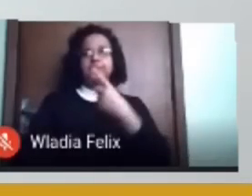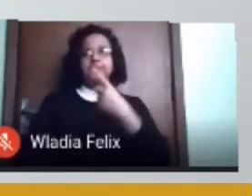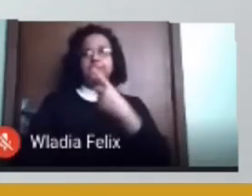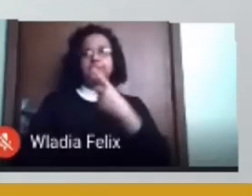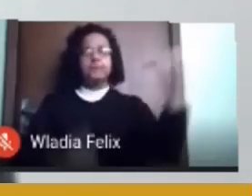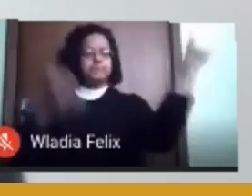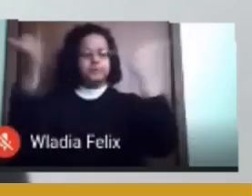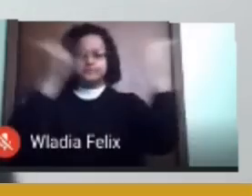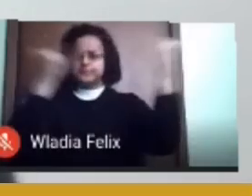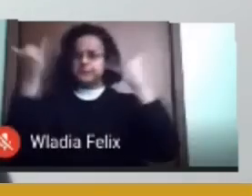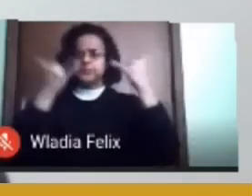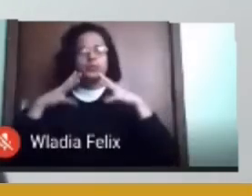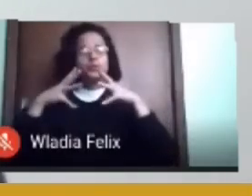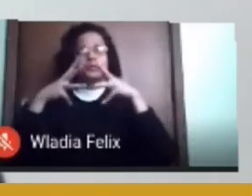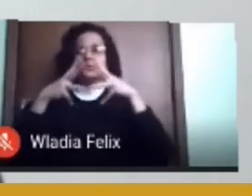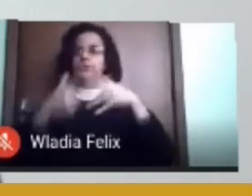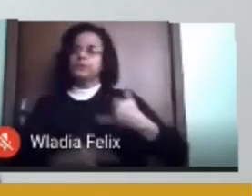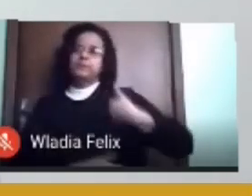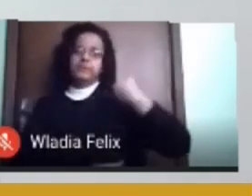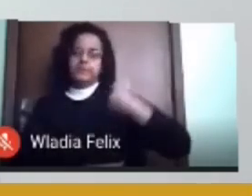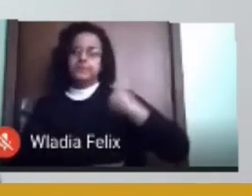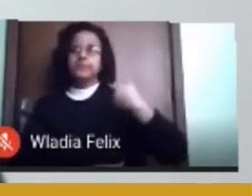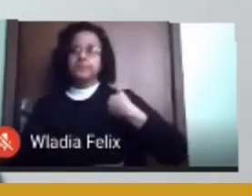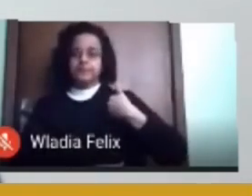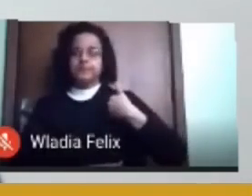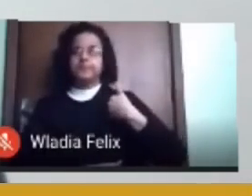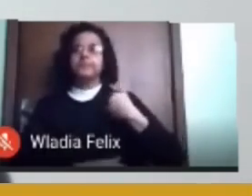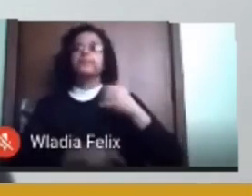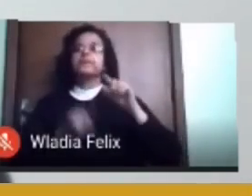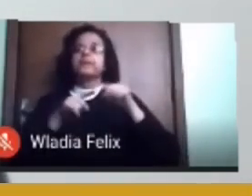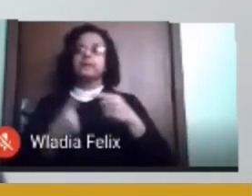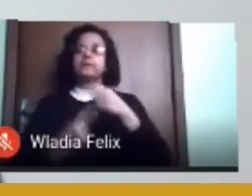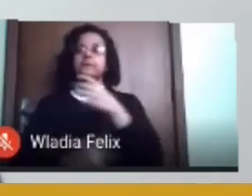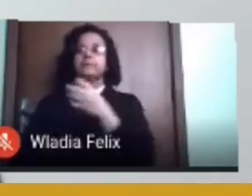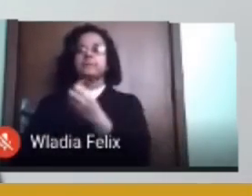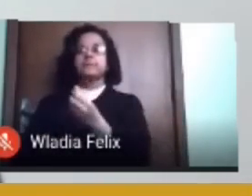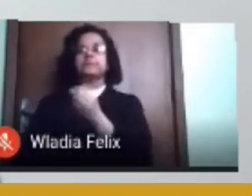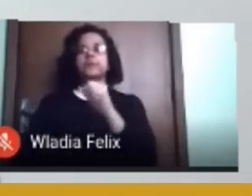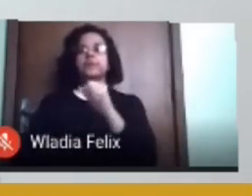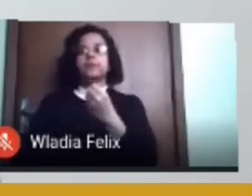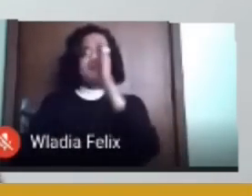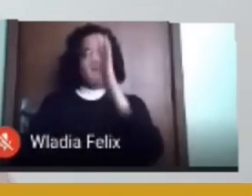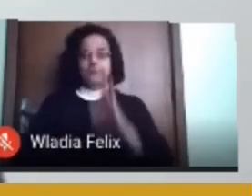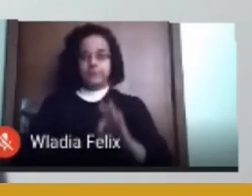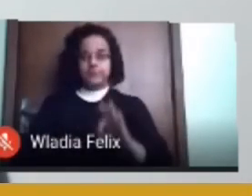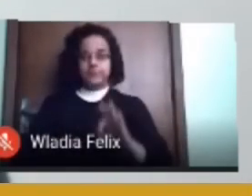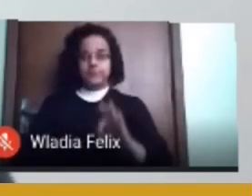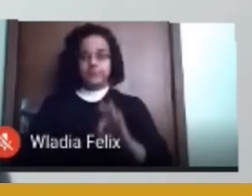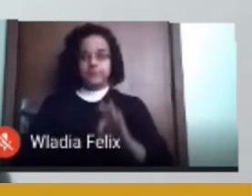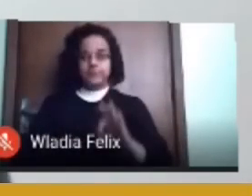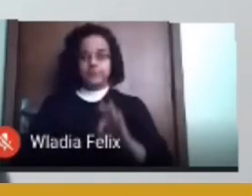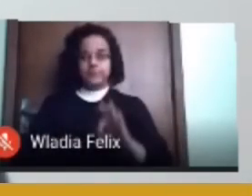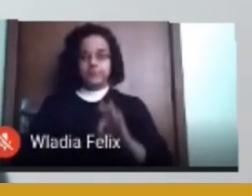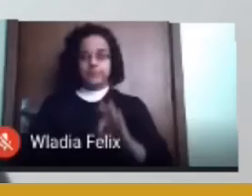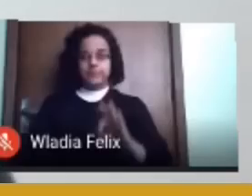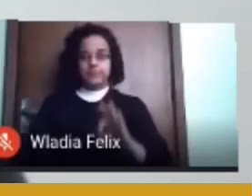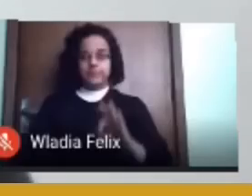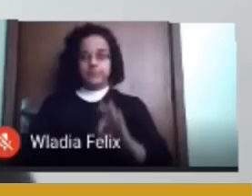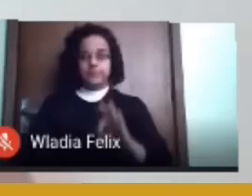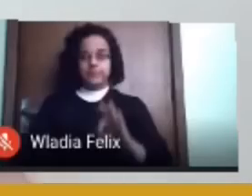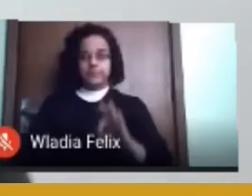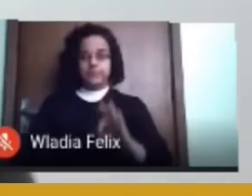foram contra crianças e adolescentes. Então, esse público ainda sofre uma violência muito grande, certo?